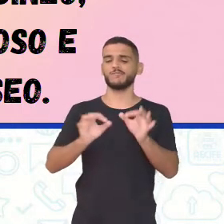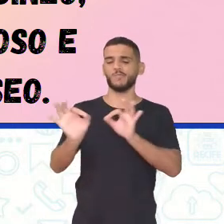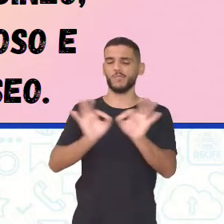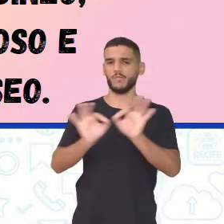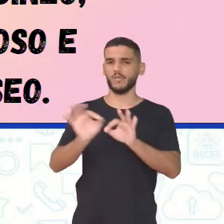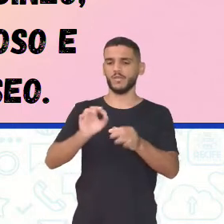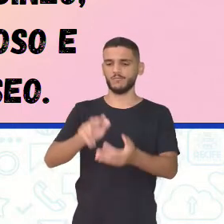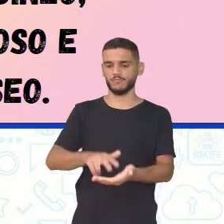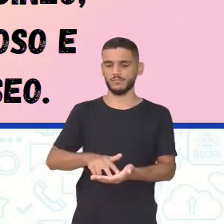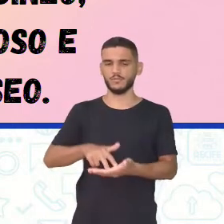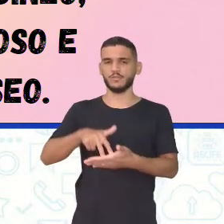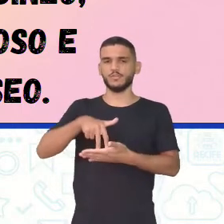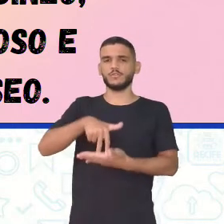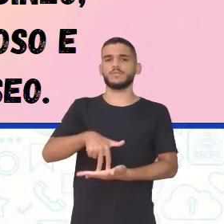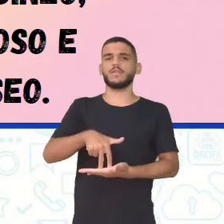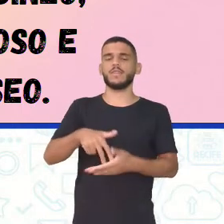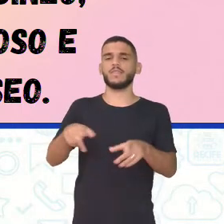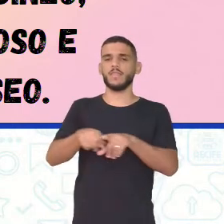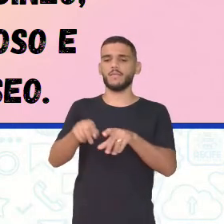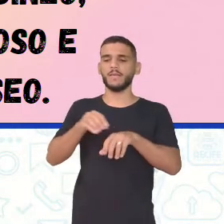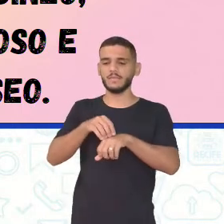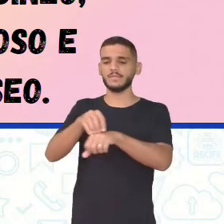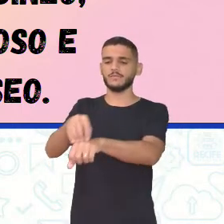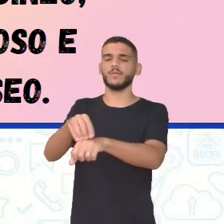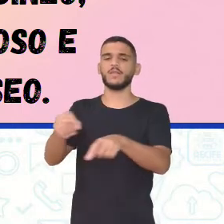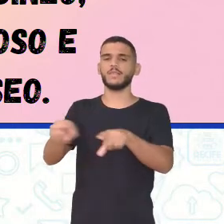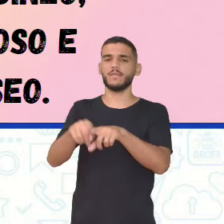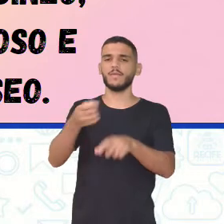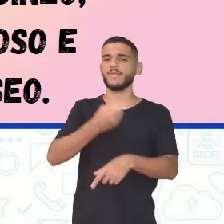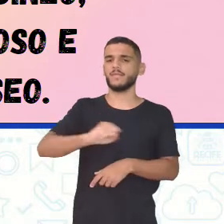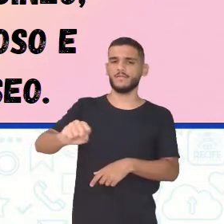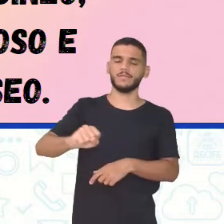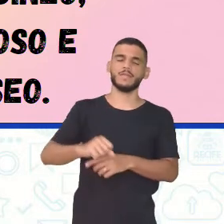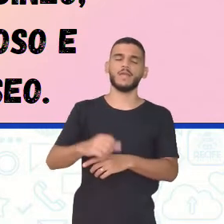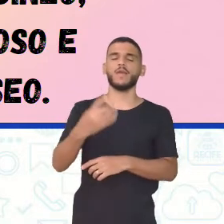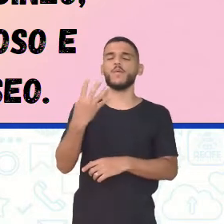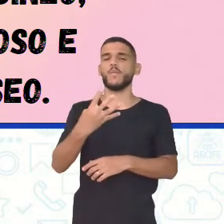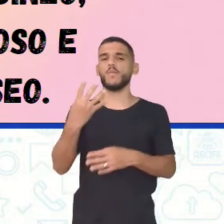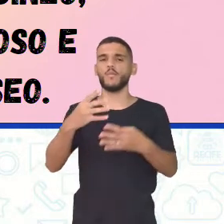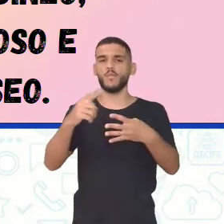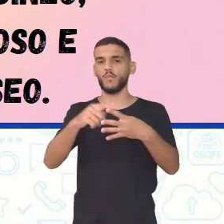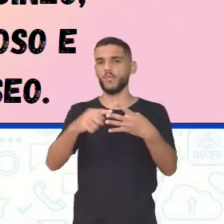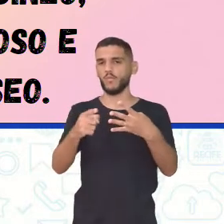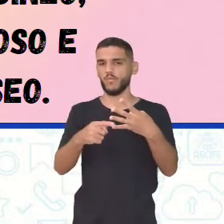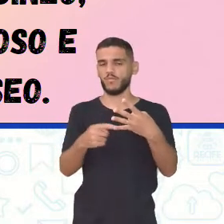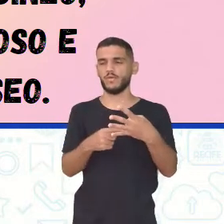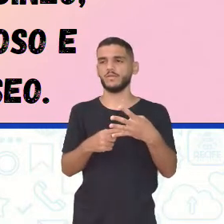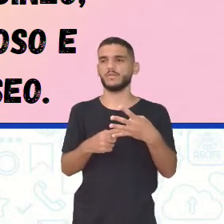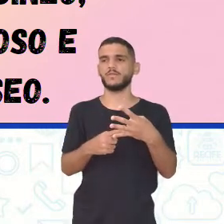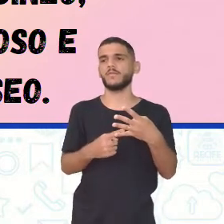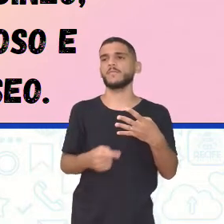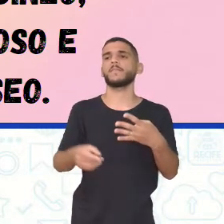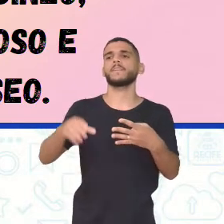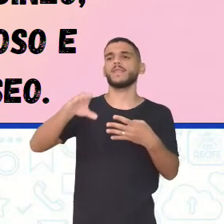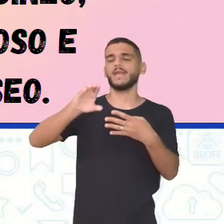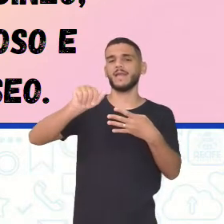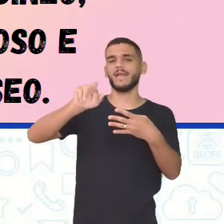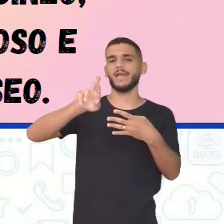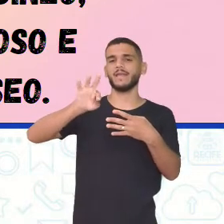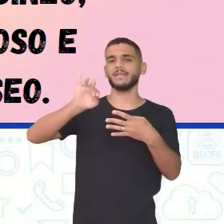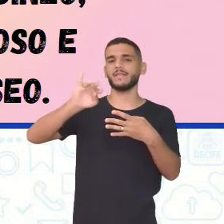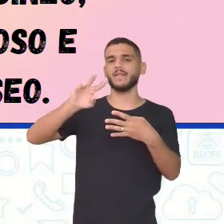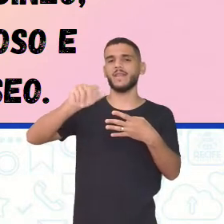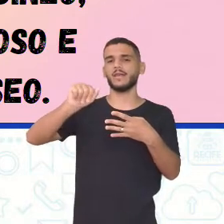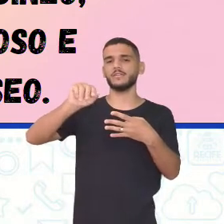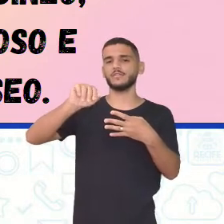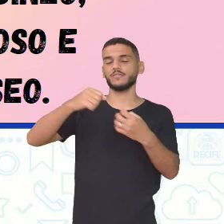sustentação, transporte e defesa. E nós temos aí os 4 tipos principais. O cartilaginoso, o sanguíneo, o